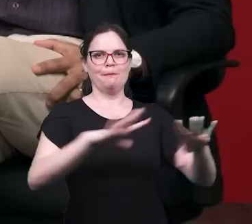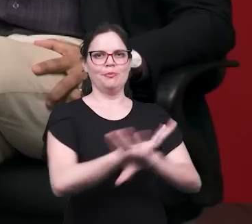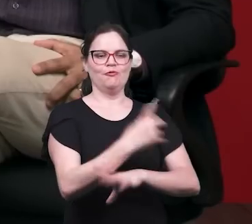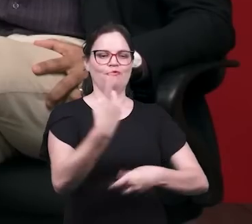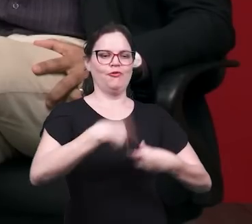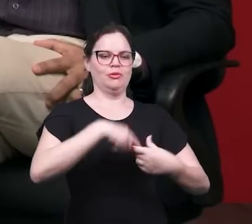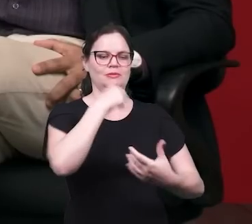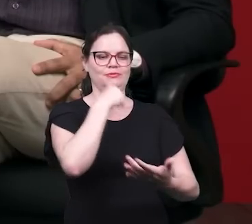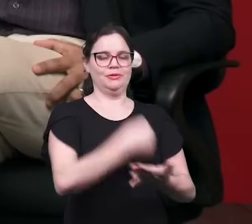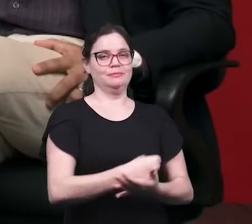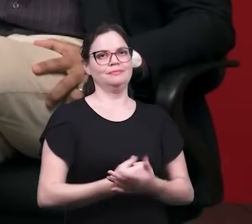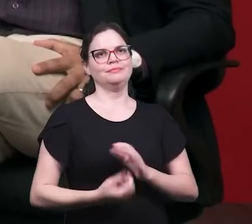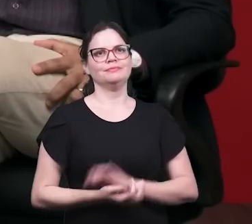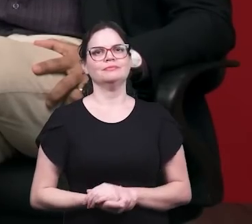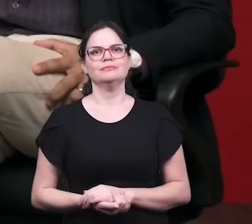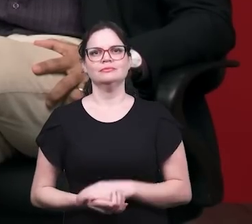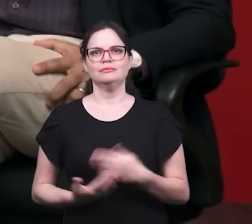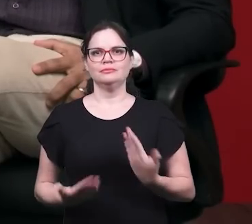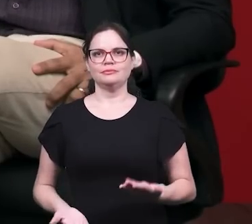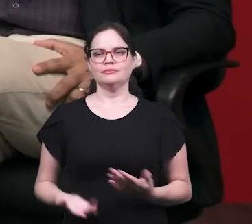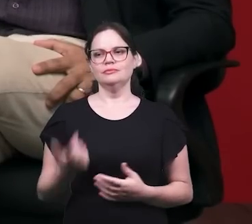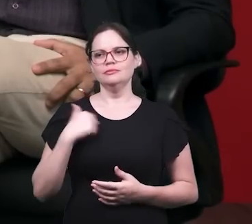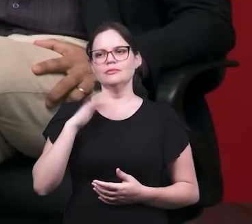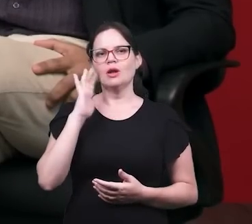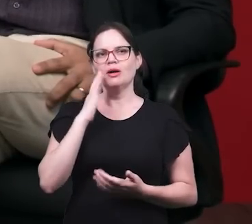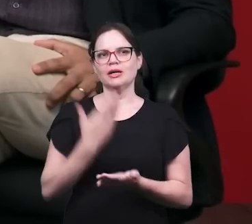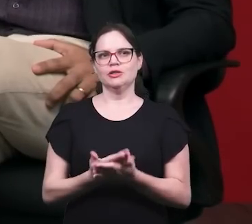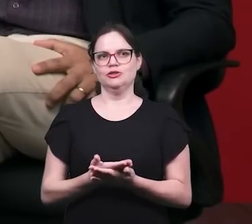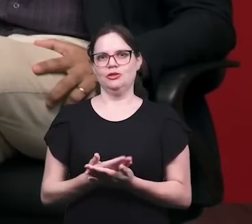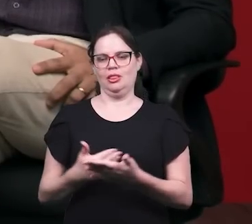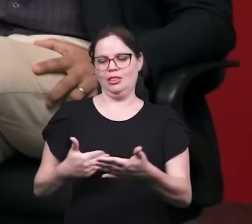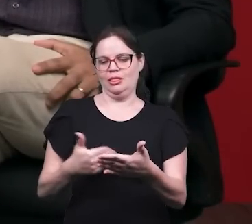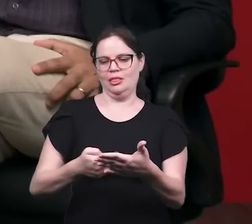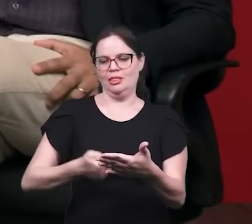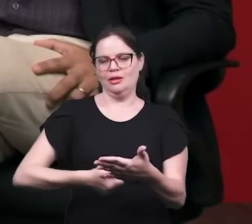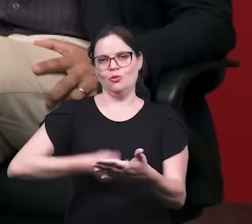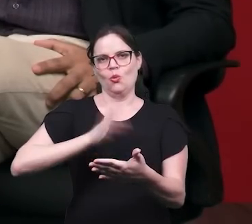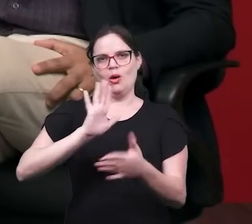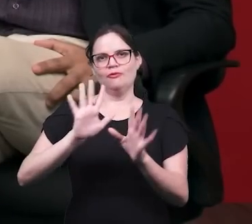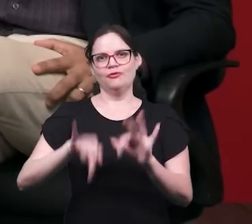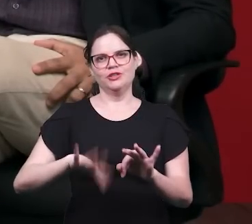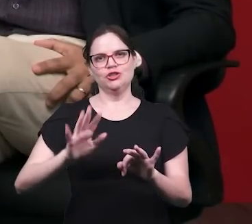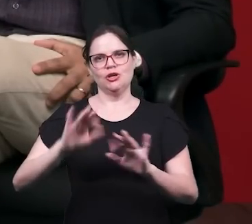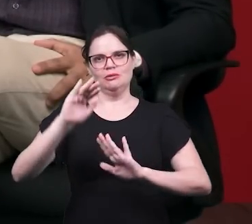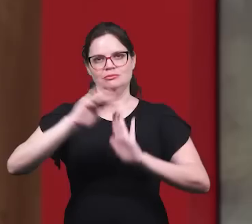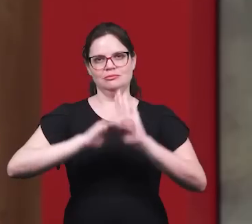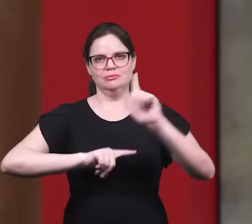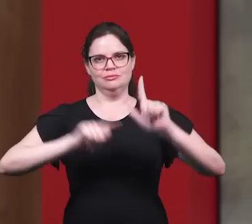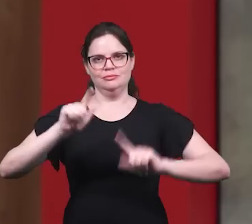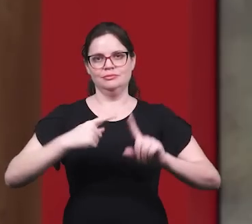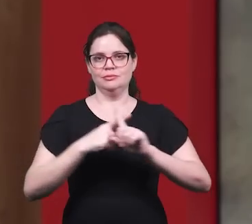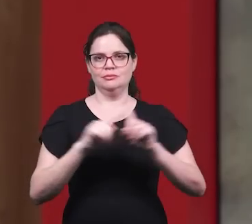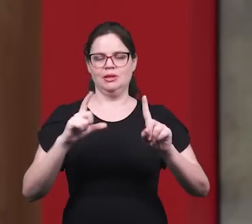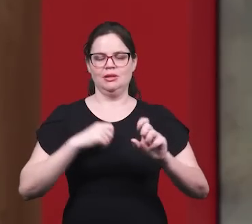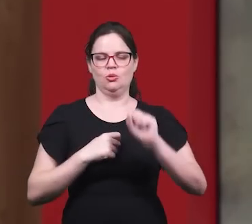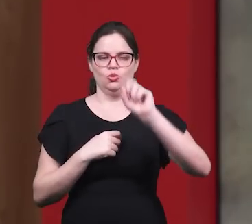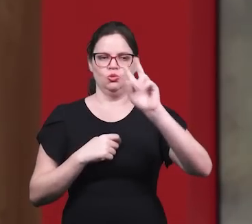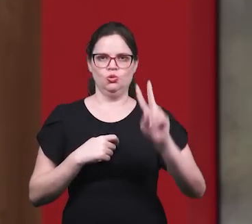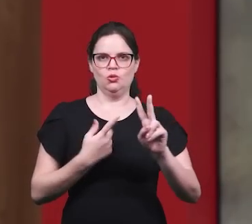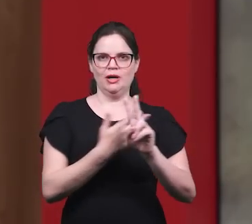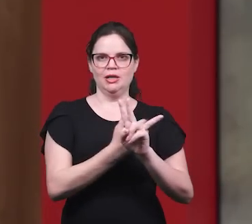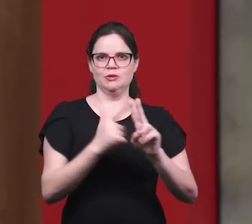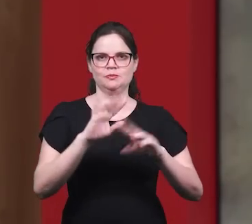alguma palavra ainda? Eu creio que o nosso tempo está... Eu teria ainda 2 coisas a